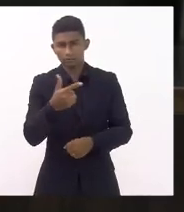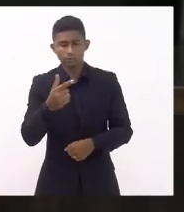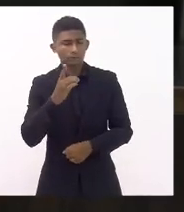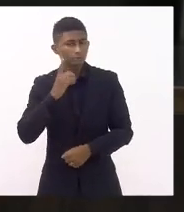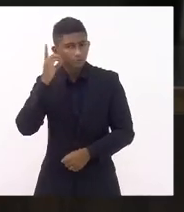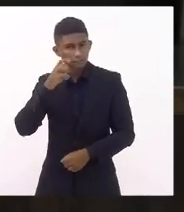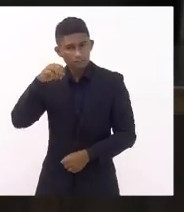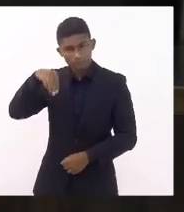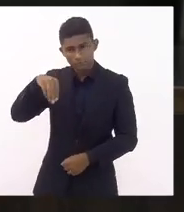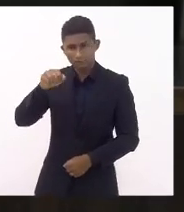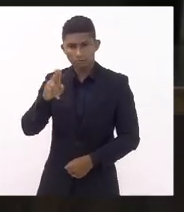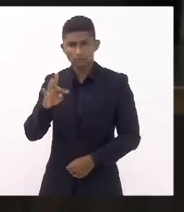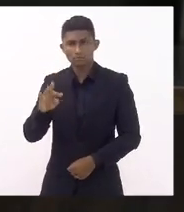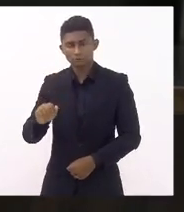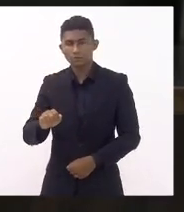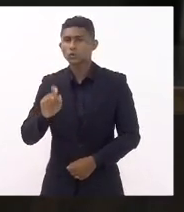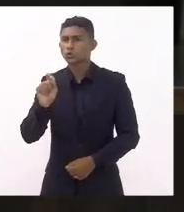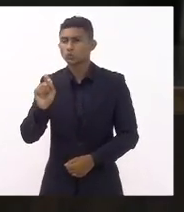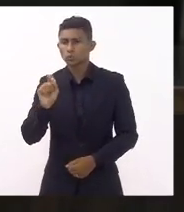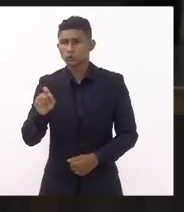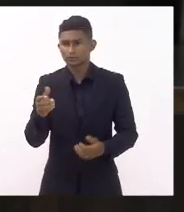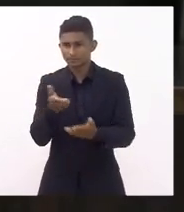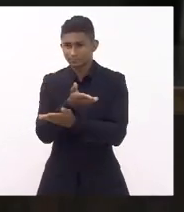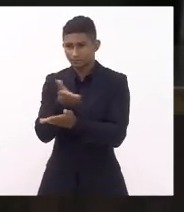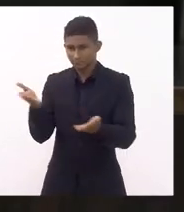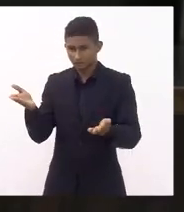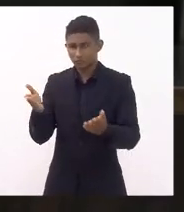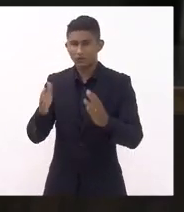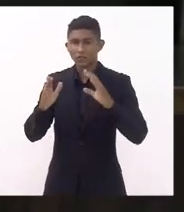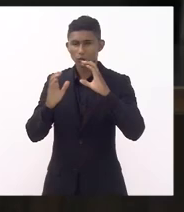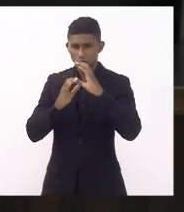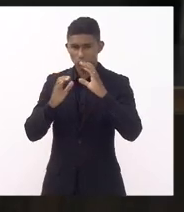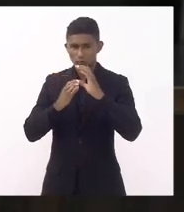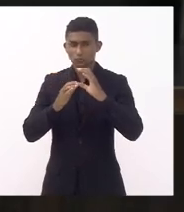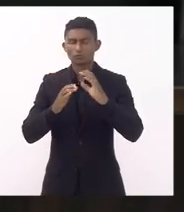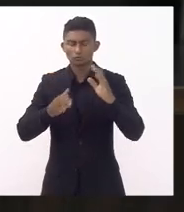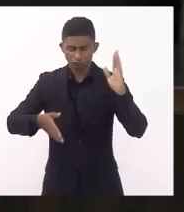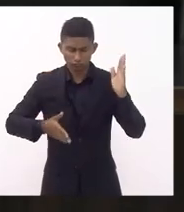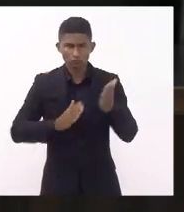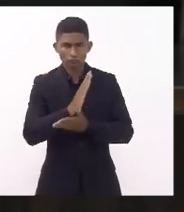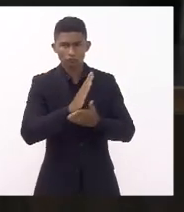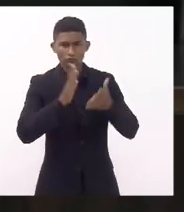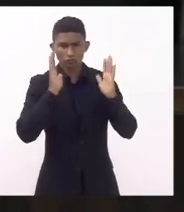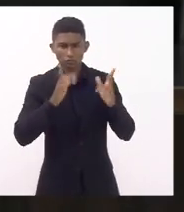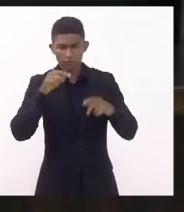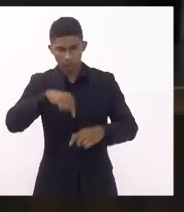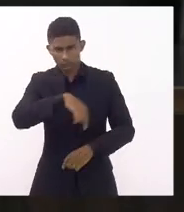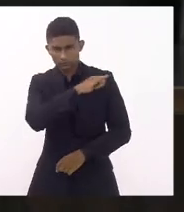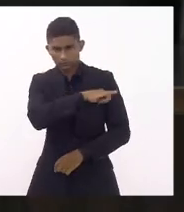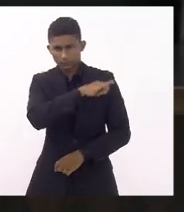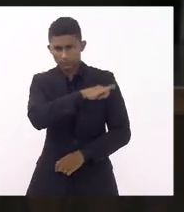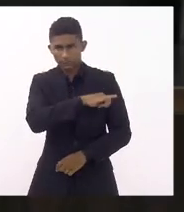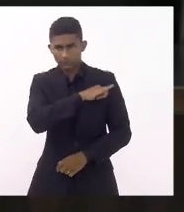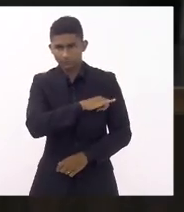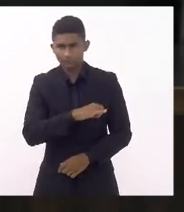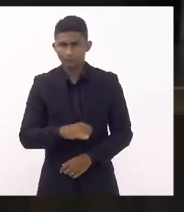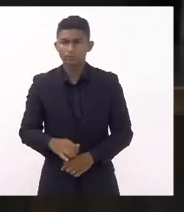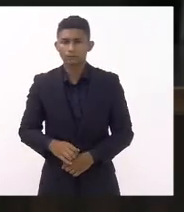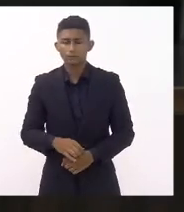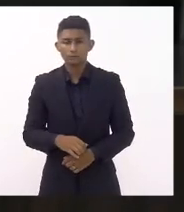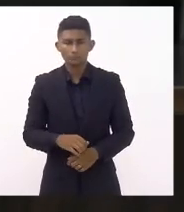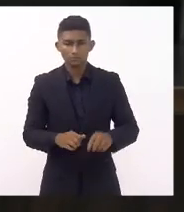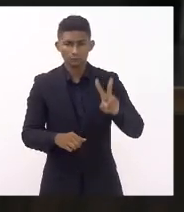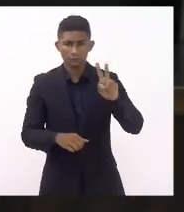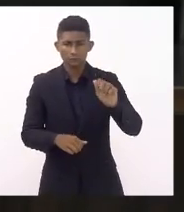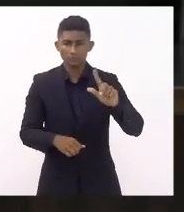Rocha, que dispõe sobre nomeação e posse dos candidatos aprovados em concurso público no âmbito do Estado do Rio de Janeiro, fora do número de vagas,